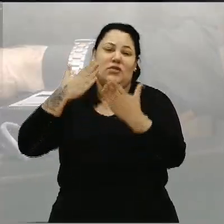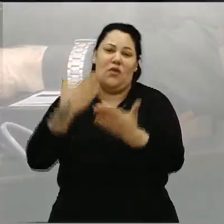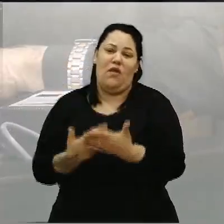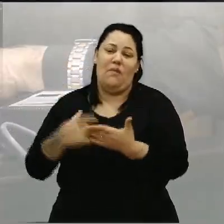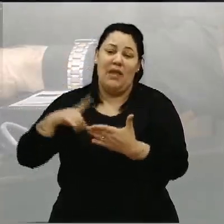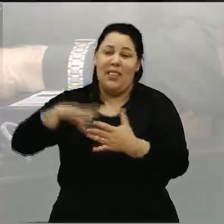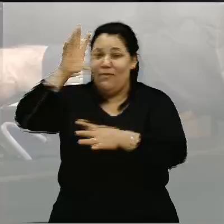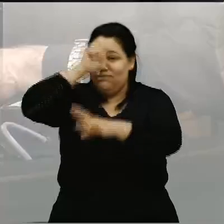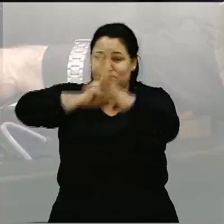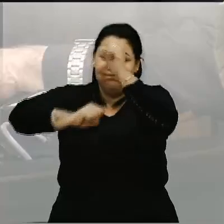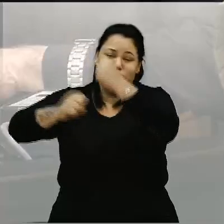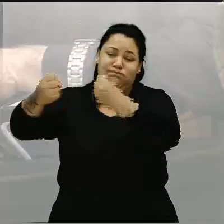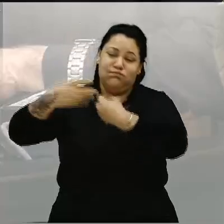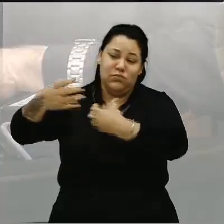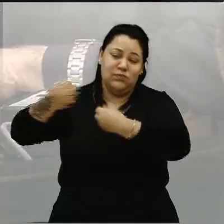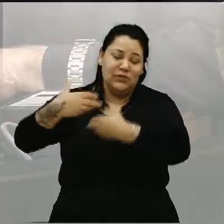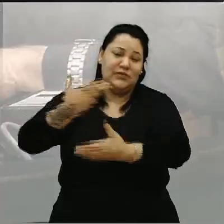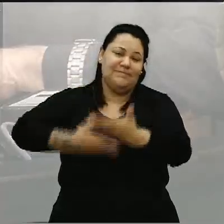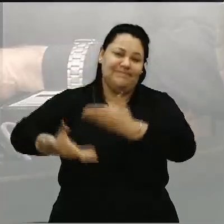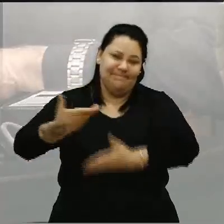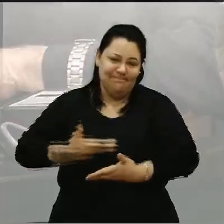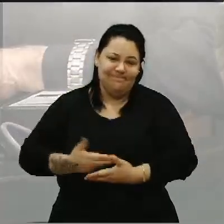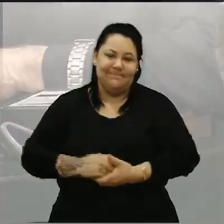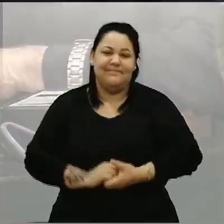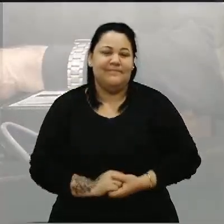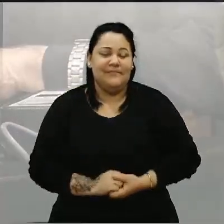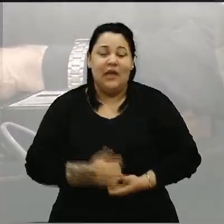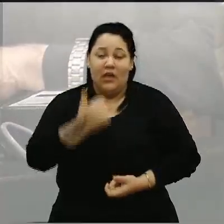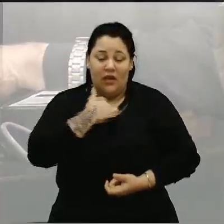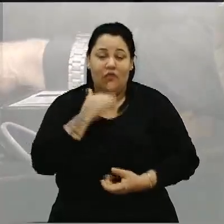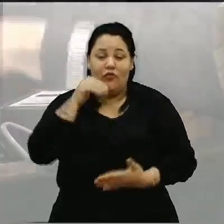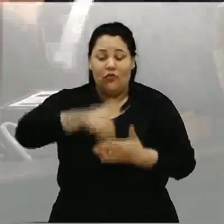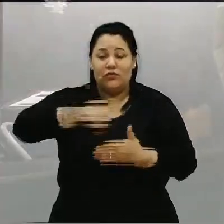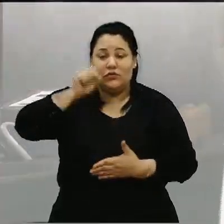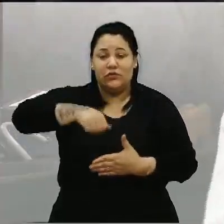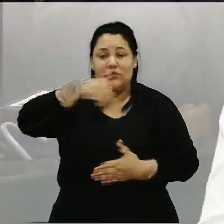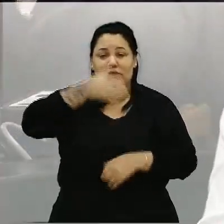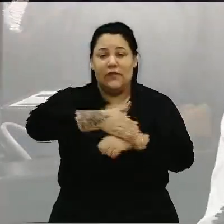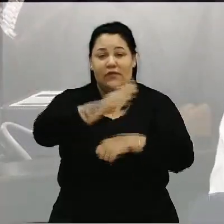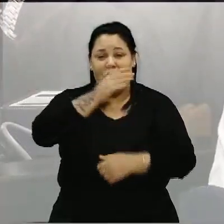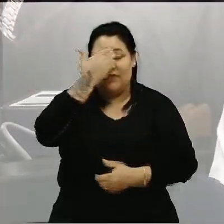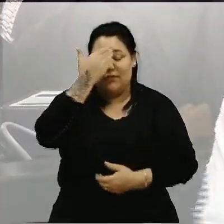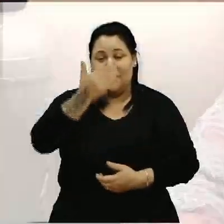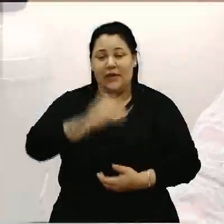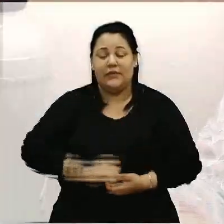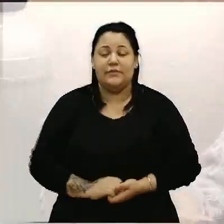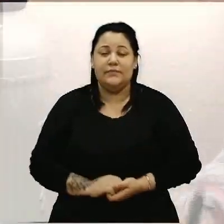então, o ensino escolar. Estarei votando favorável. Muito obrigado.